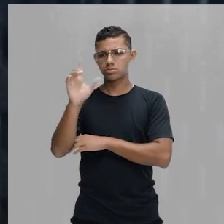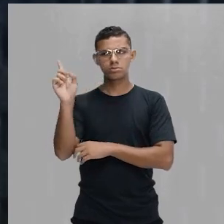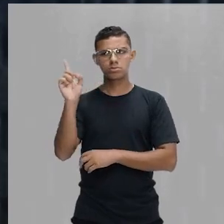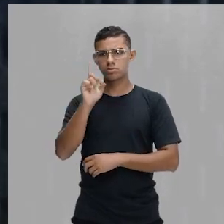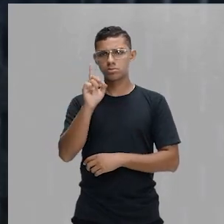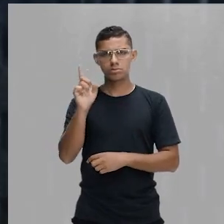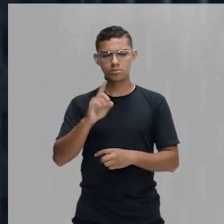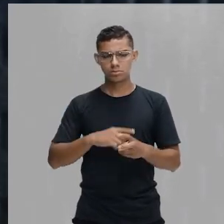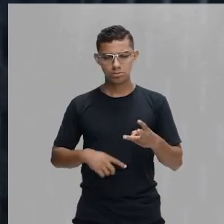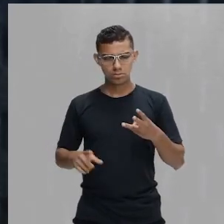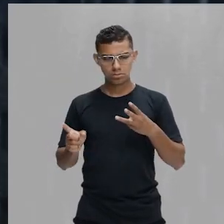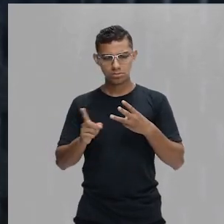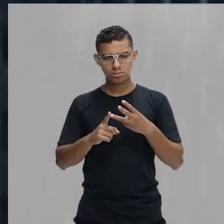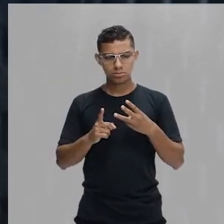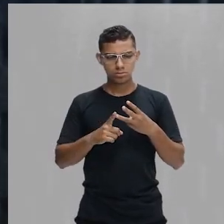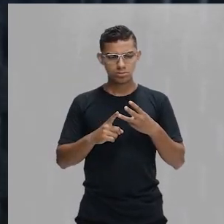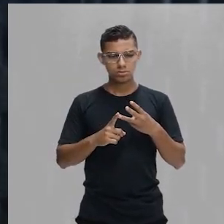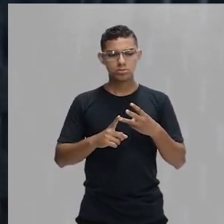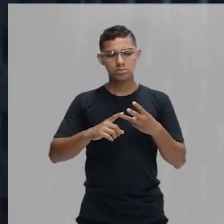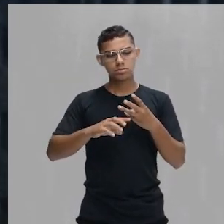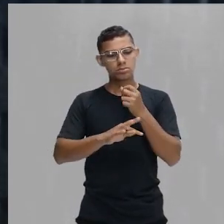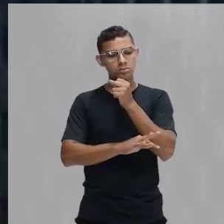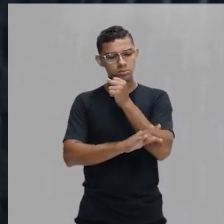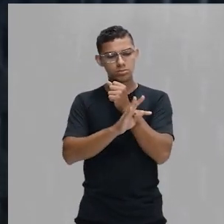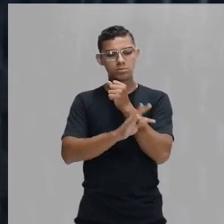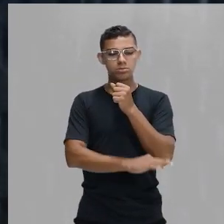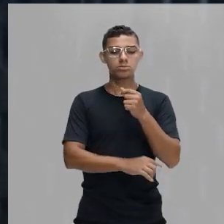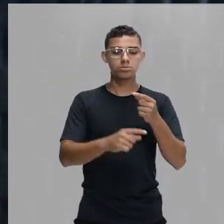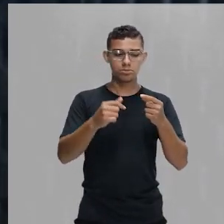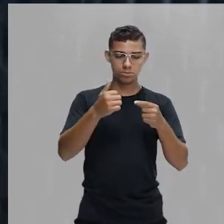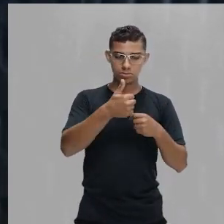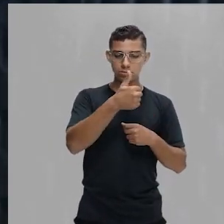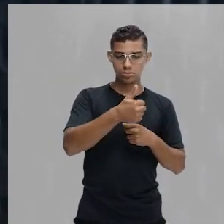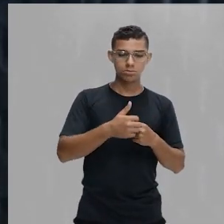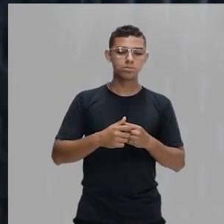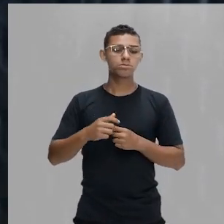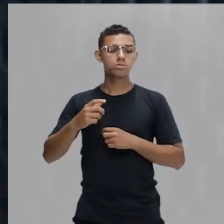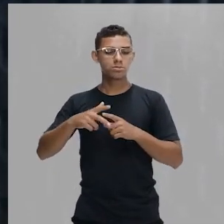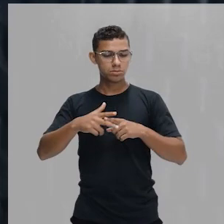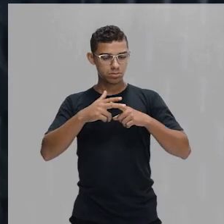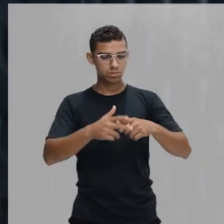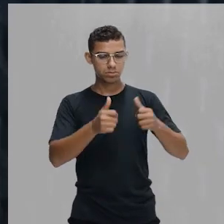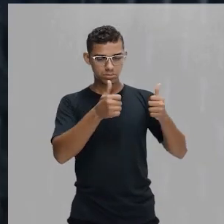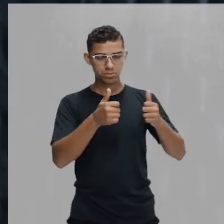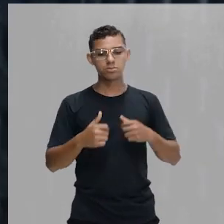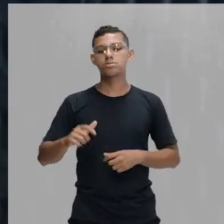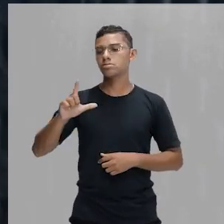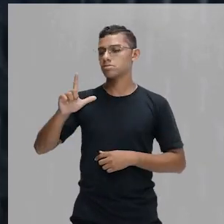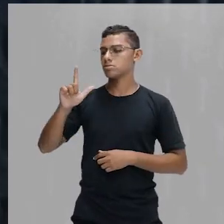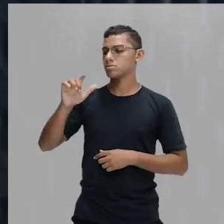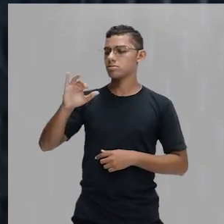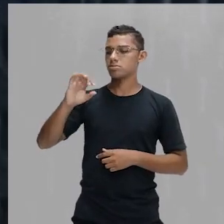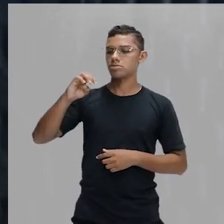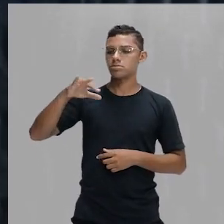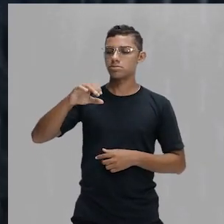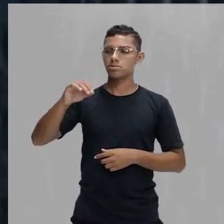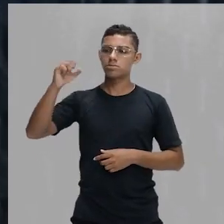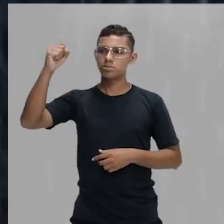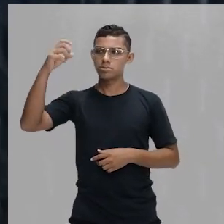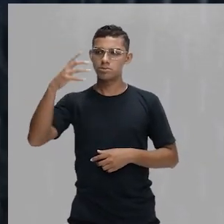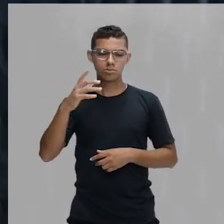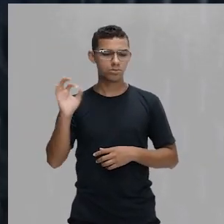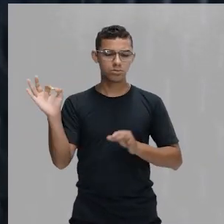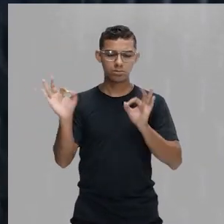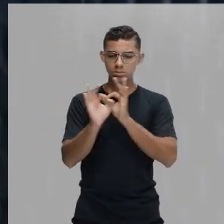eólica não. Letra D, térmica, mecânica e luminosa. Essa luminosa a gente não consegue ver lá dentro. Pode ser que ocorra